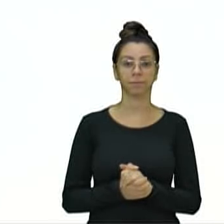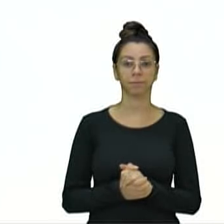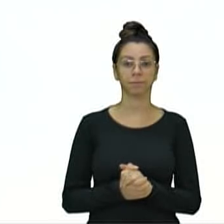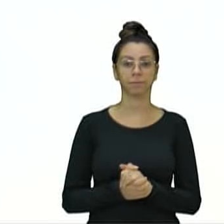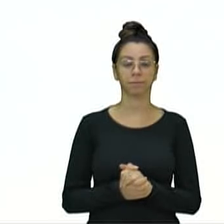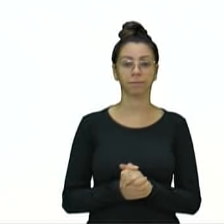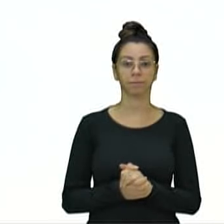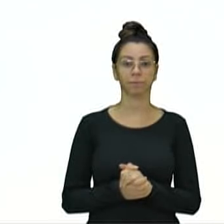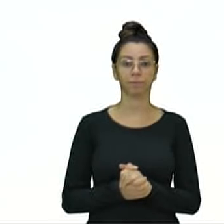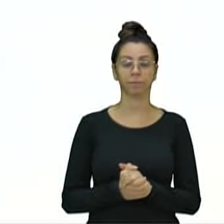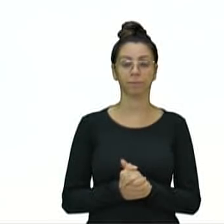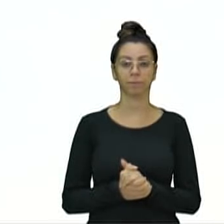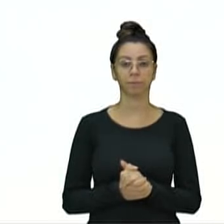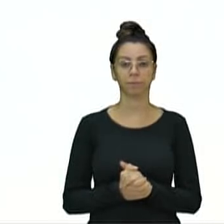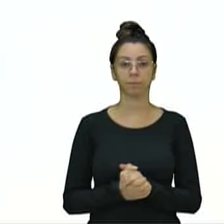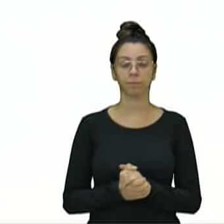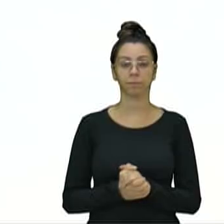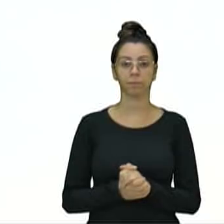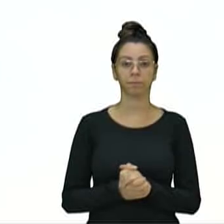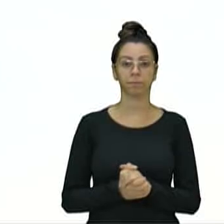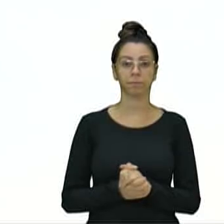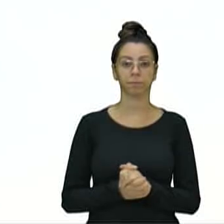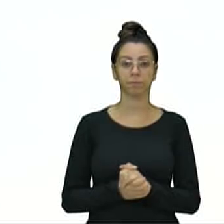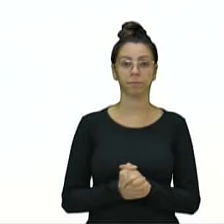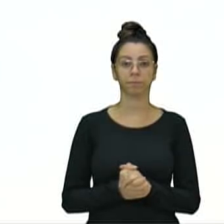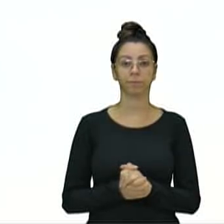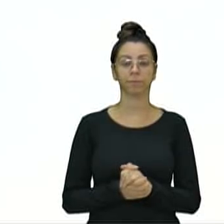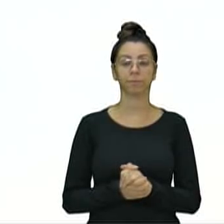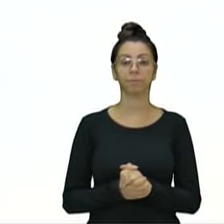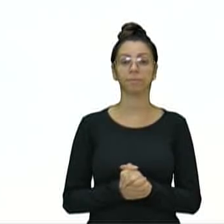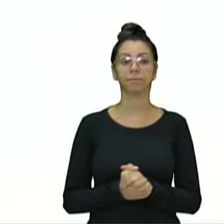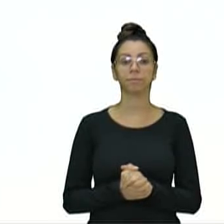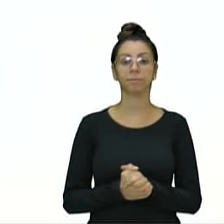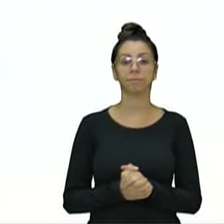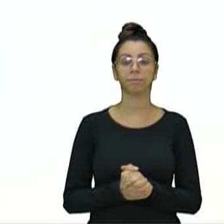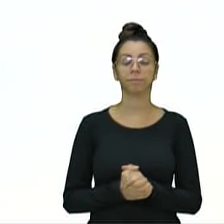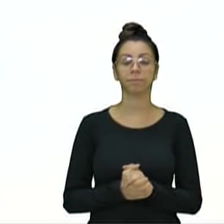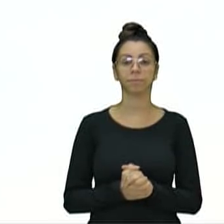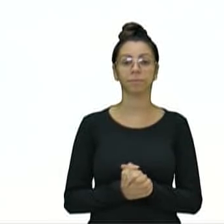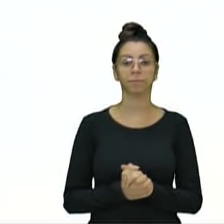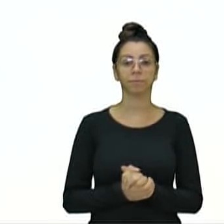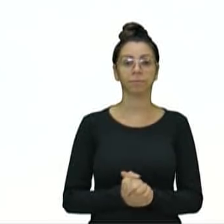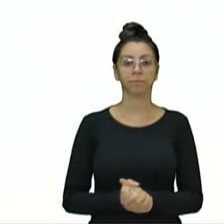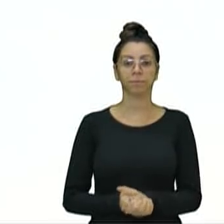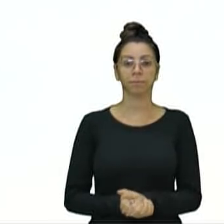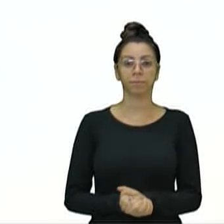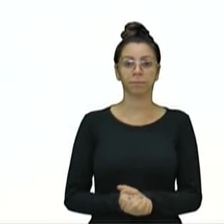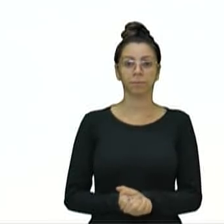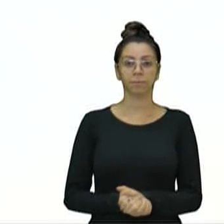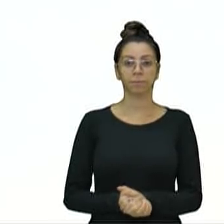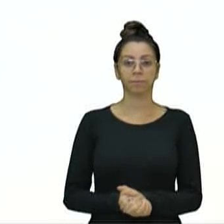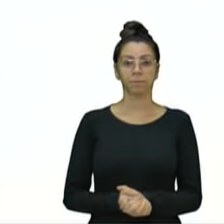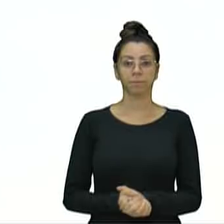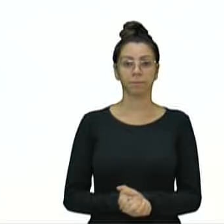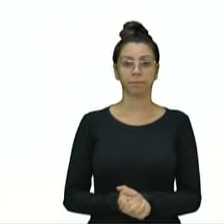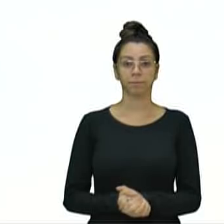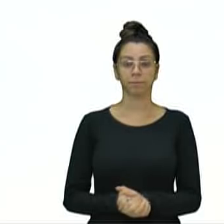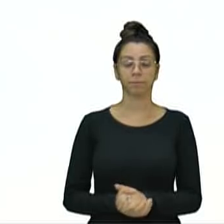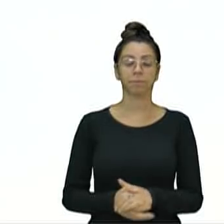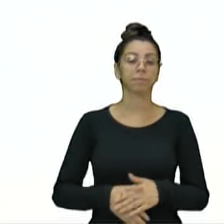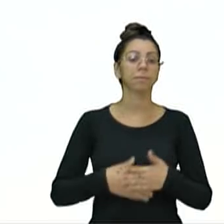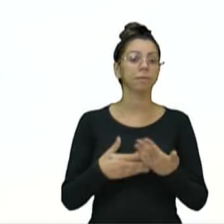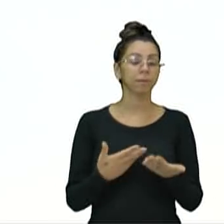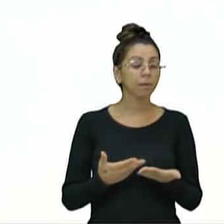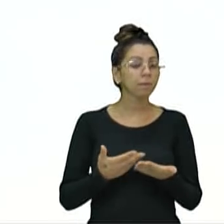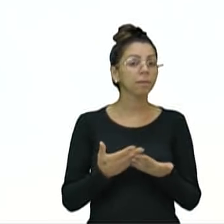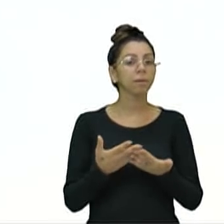Nope, nope, nope. In short, I couldn't do nothing that a child liked to do. Então, ela está